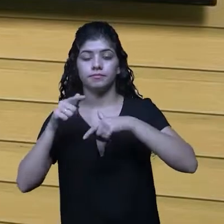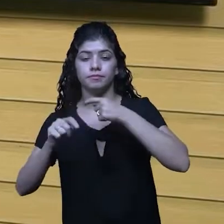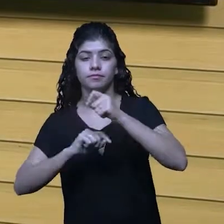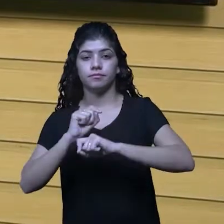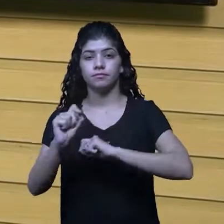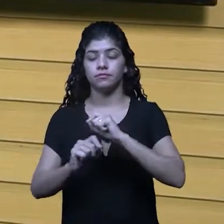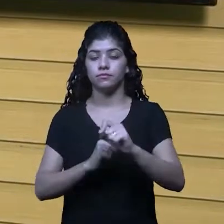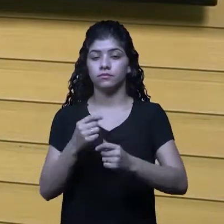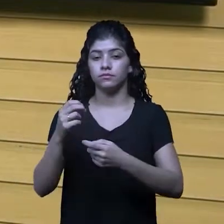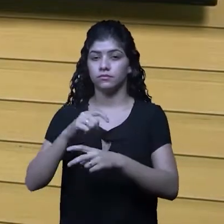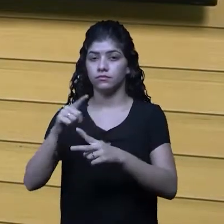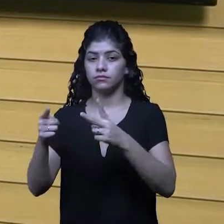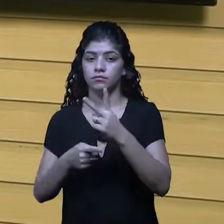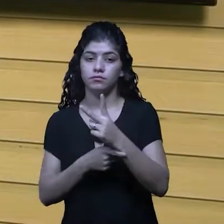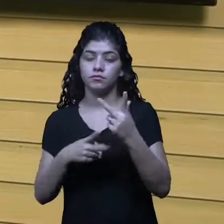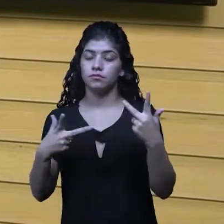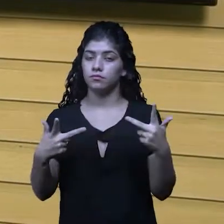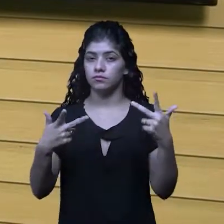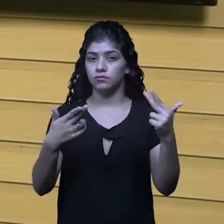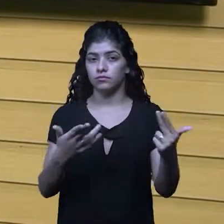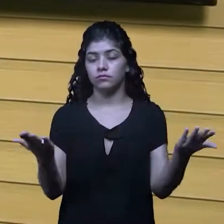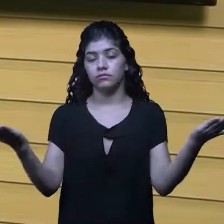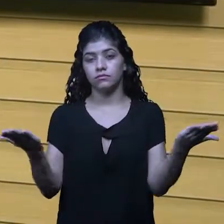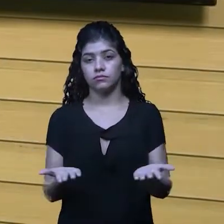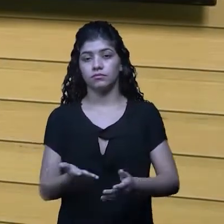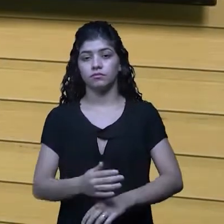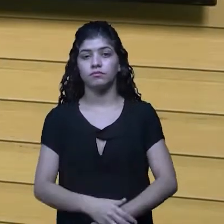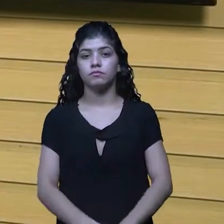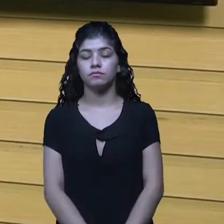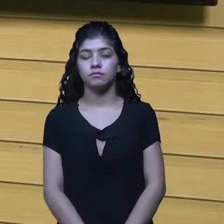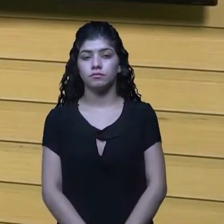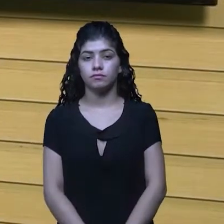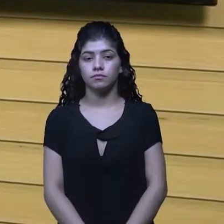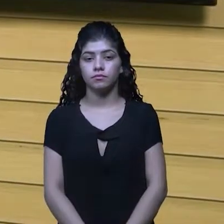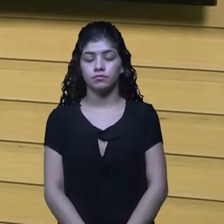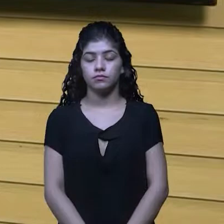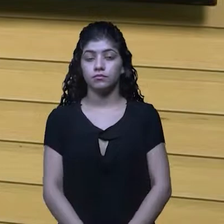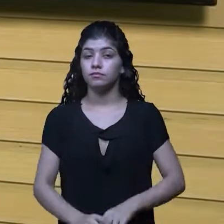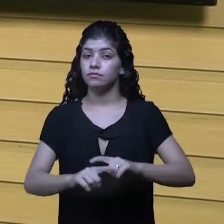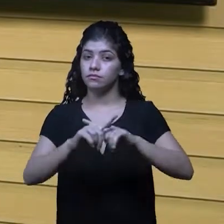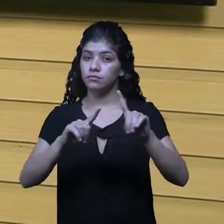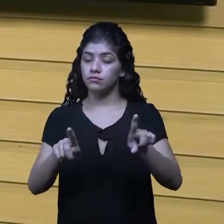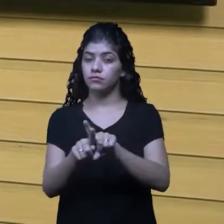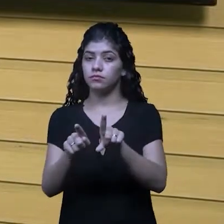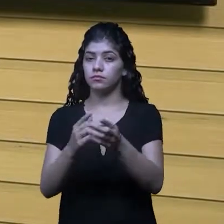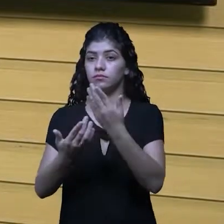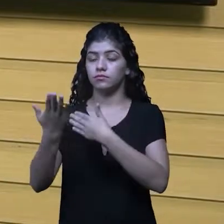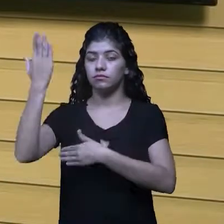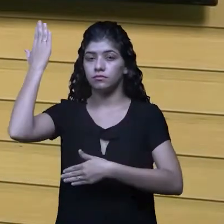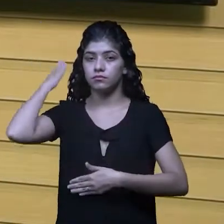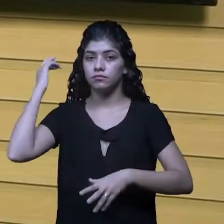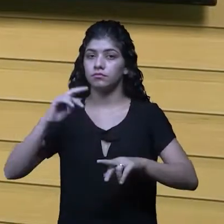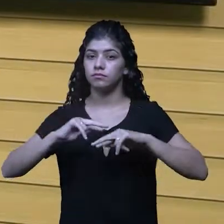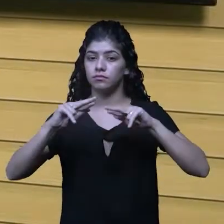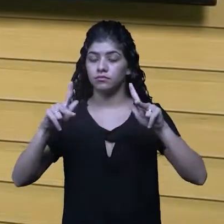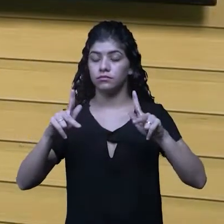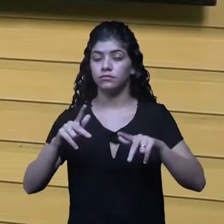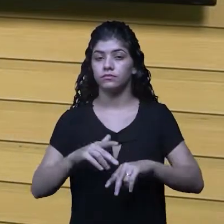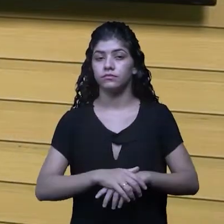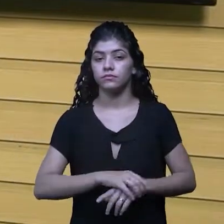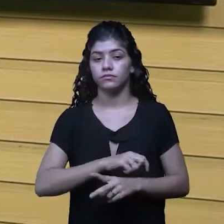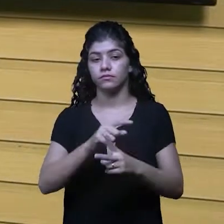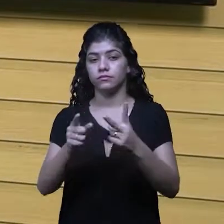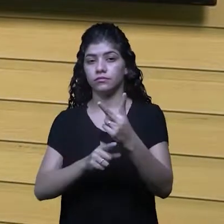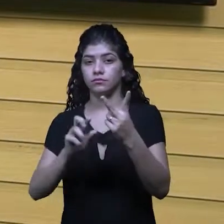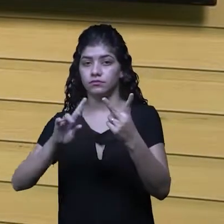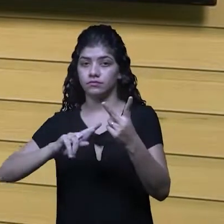trabalha aferição e calibração da mesma forma atualmente, tá? mas antigamente não era tratado da mesma forma,